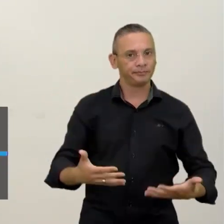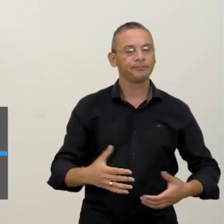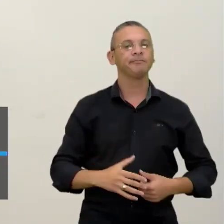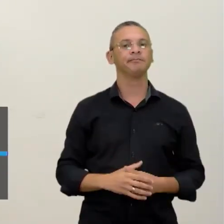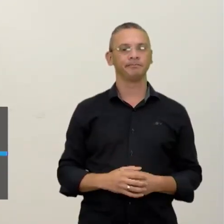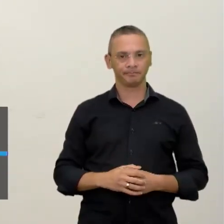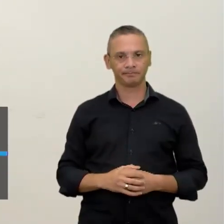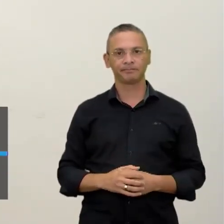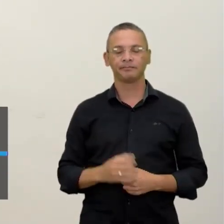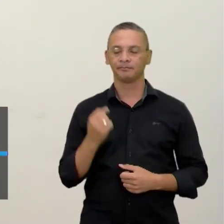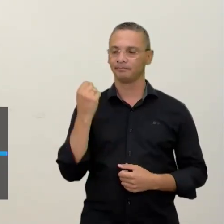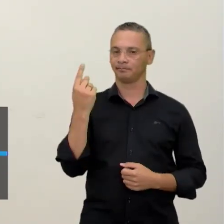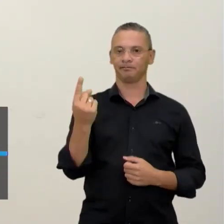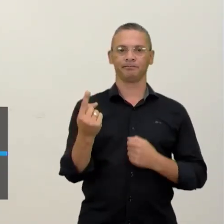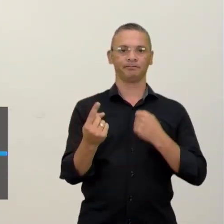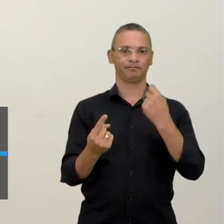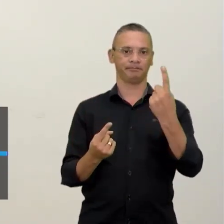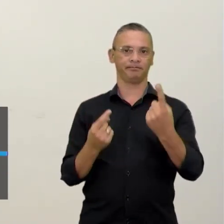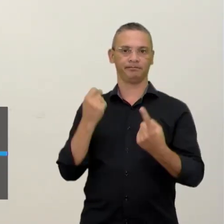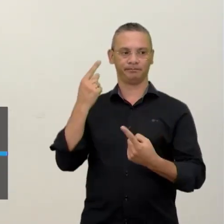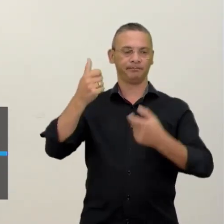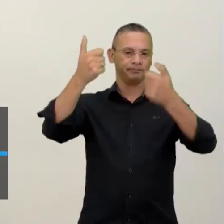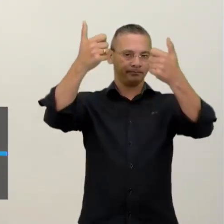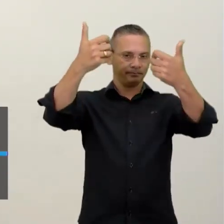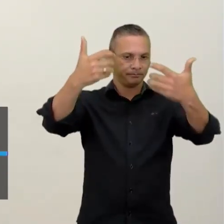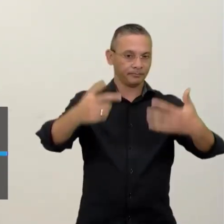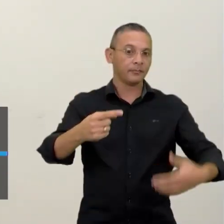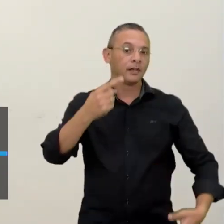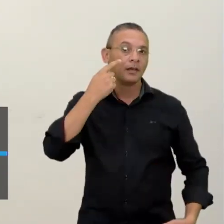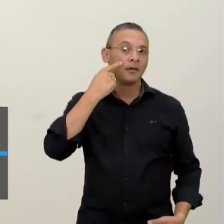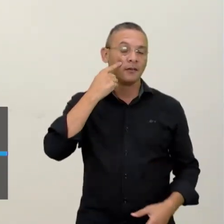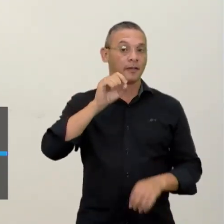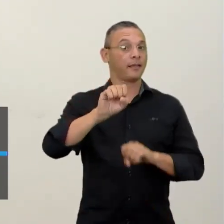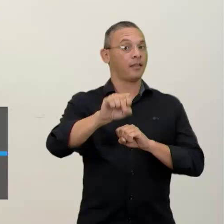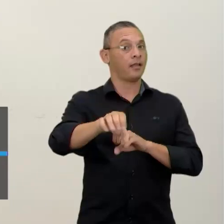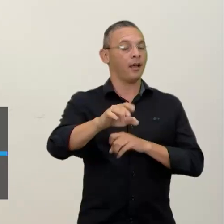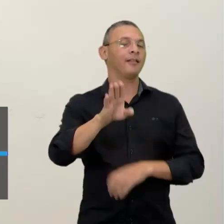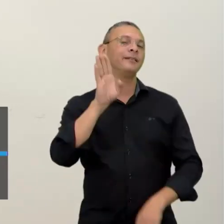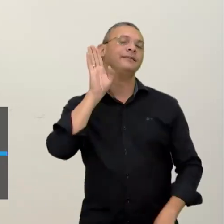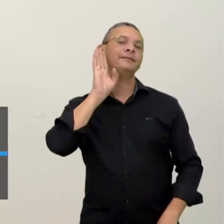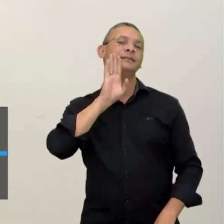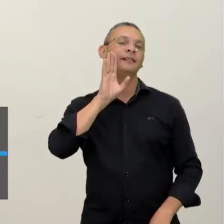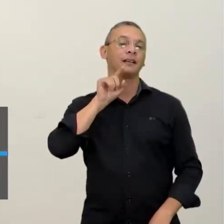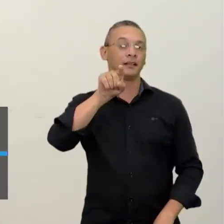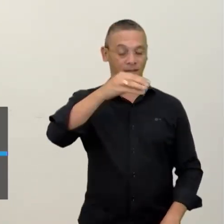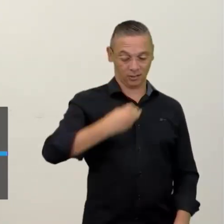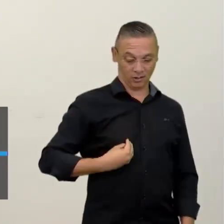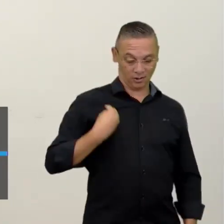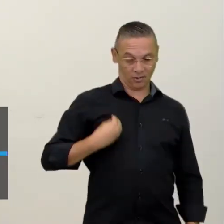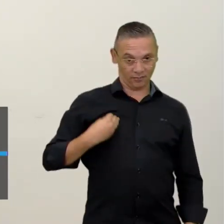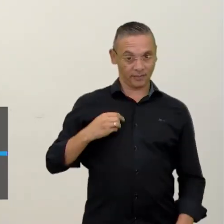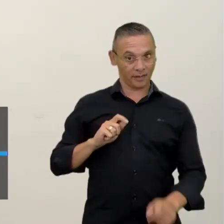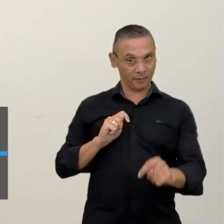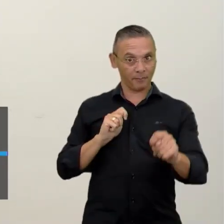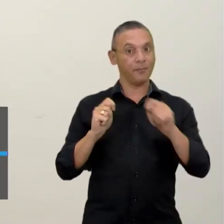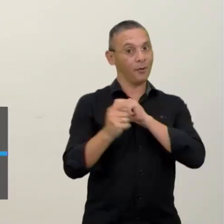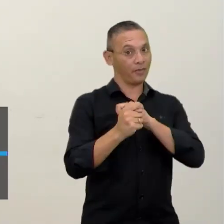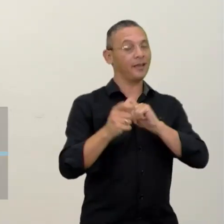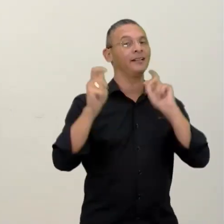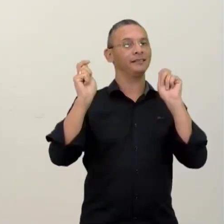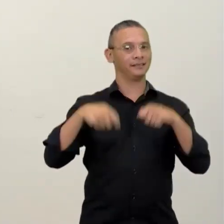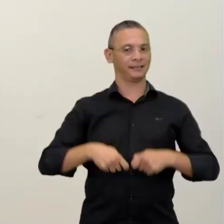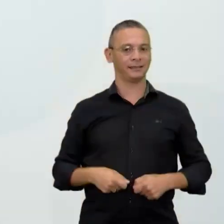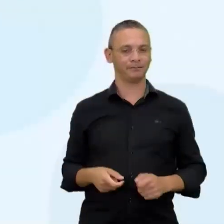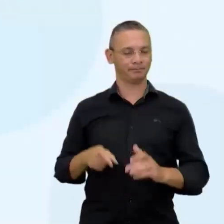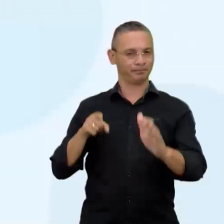Com alguns exemplos eu vou ficar mais claro. Me acompanhe nessa aula que ela é bastante legal, vai mudar a tua vida, estou prometendo para ti. Então, olha, a primeira